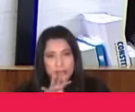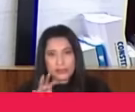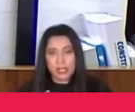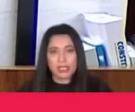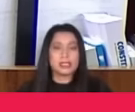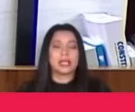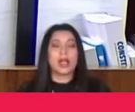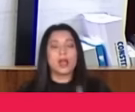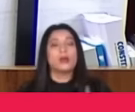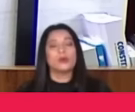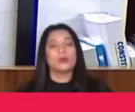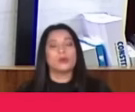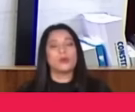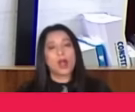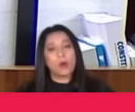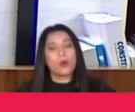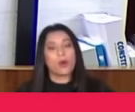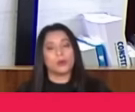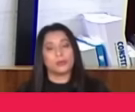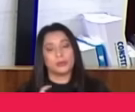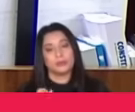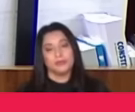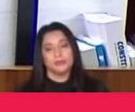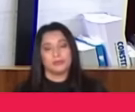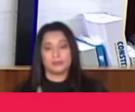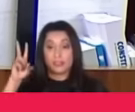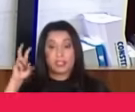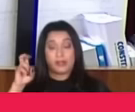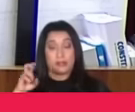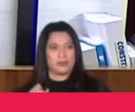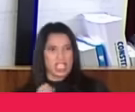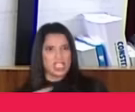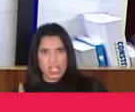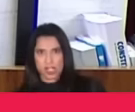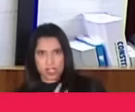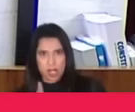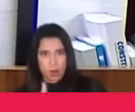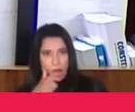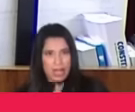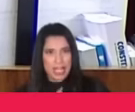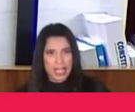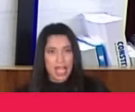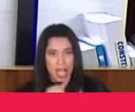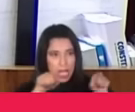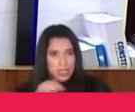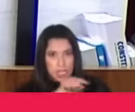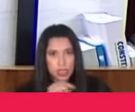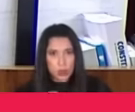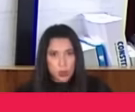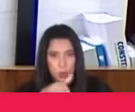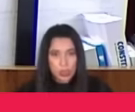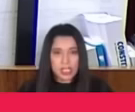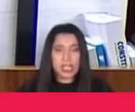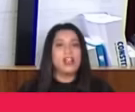de golpe, a subversão do Estado Democrático de Direito. Abre aspas, se a gente não ganhar nas urnas, se eles roubarem nas urnas, nós